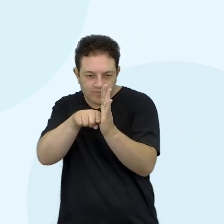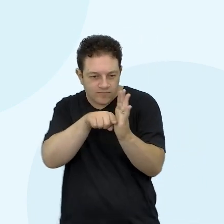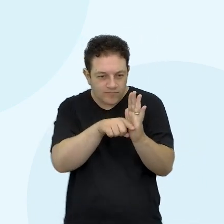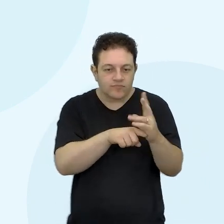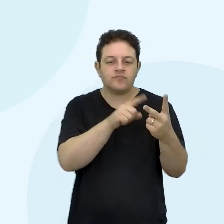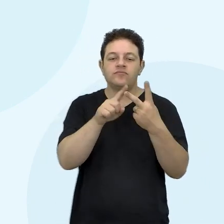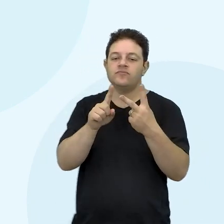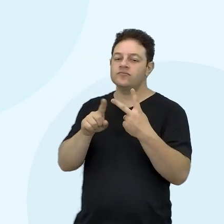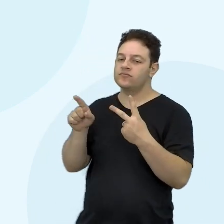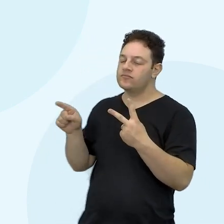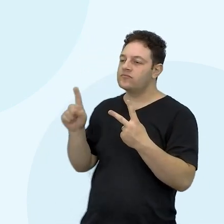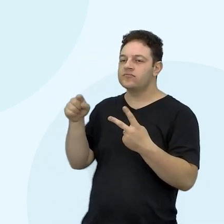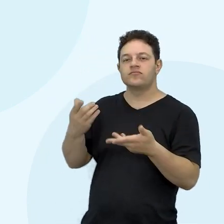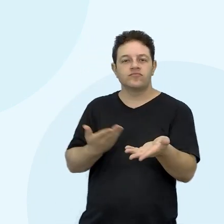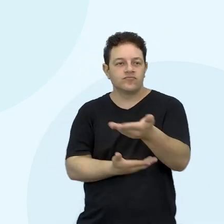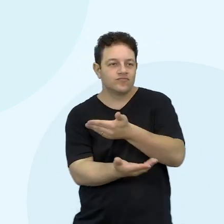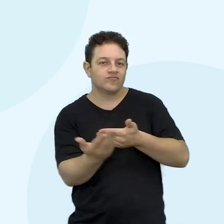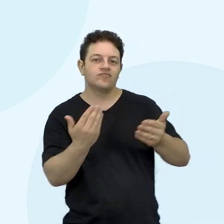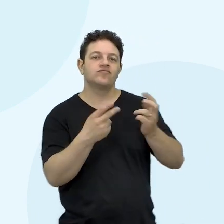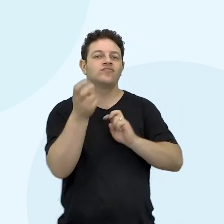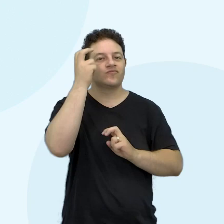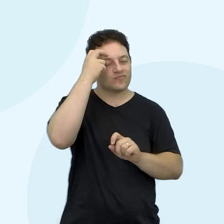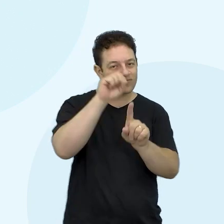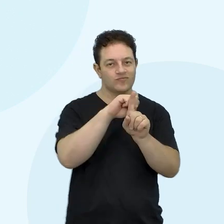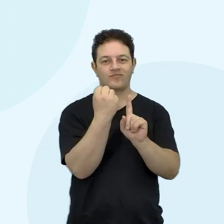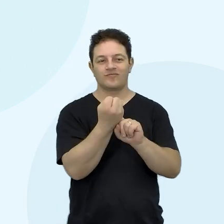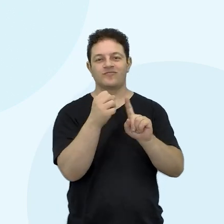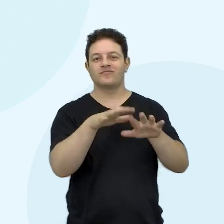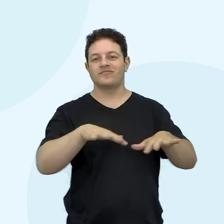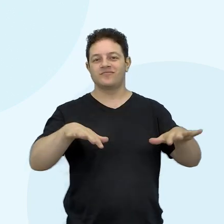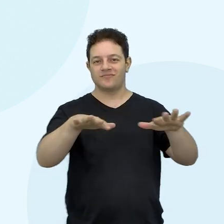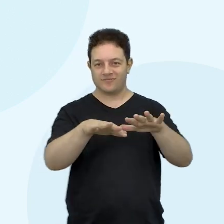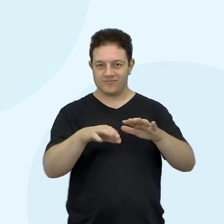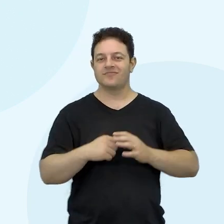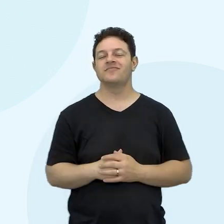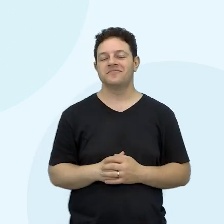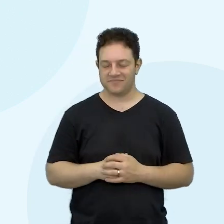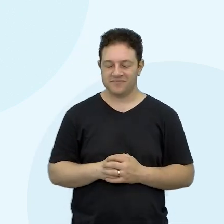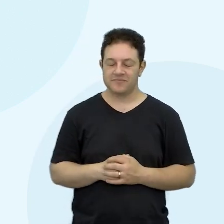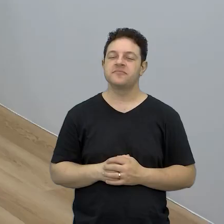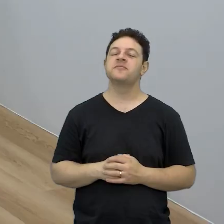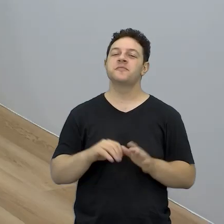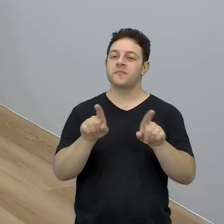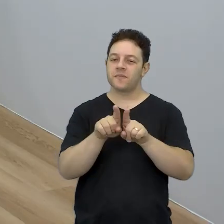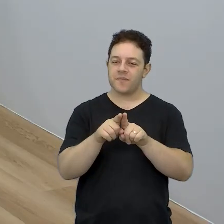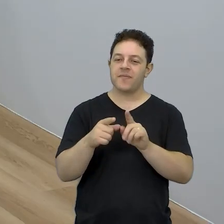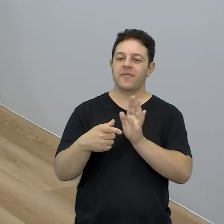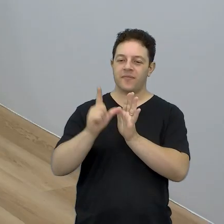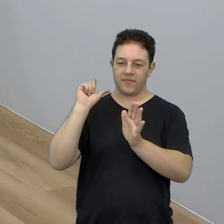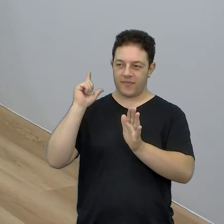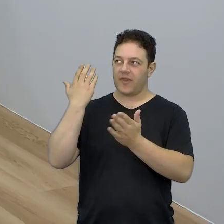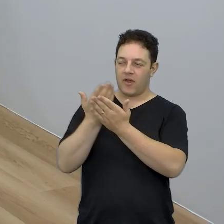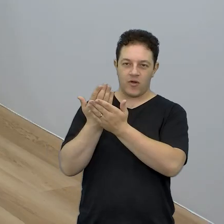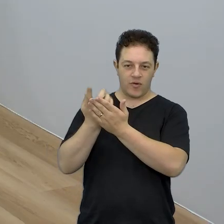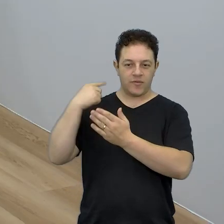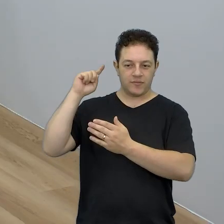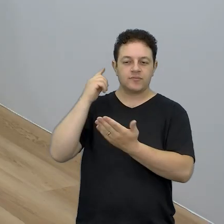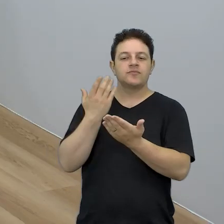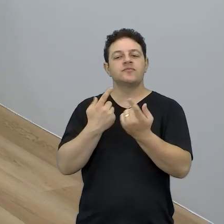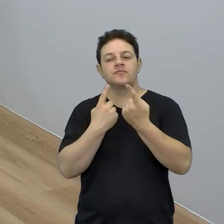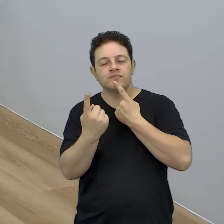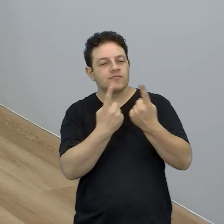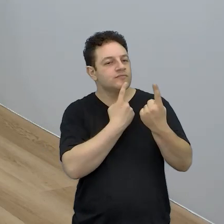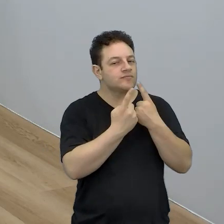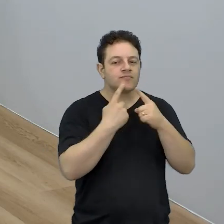mediação e intervenção sociocultural. E aí, né, Eve, a gente estava justamente comentando na nossa última aula, né,